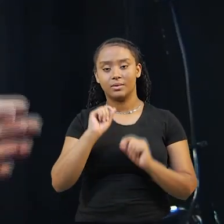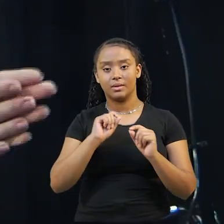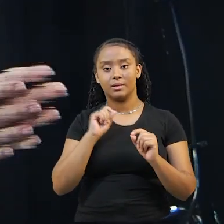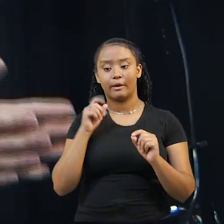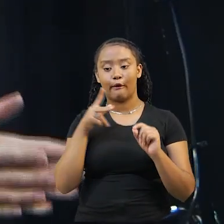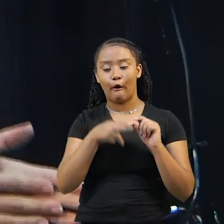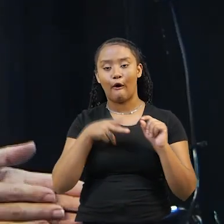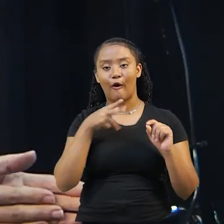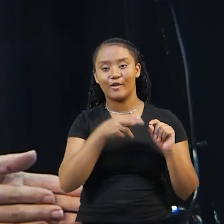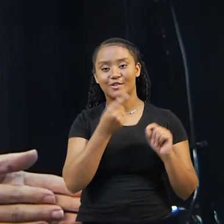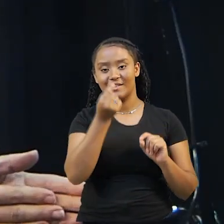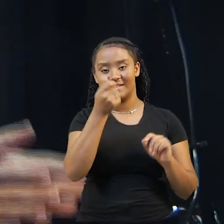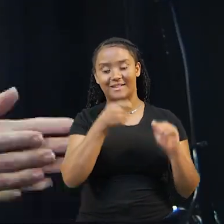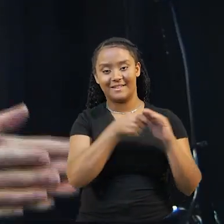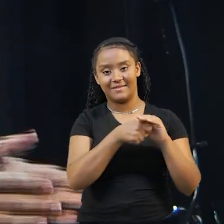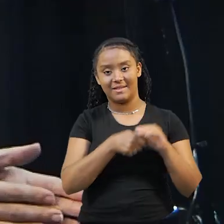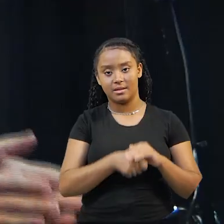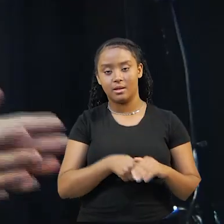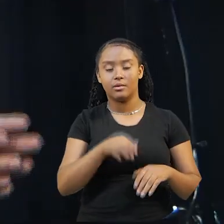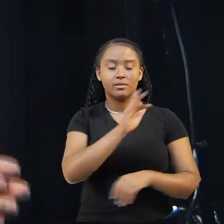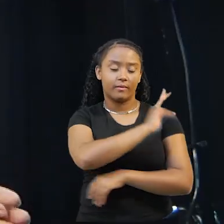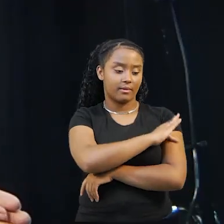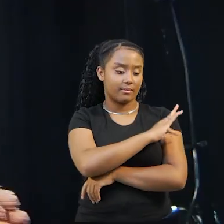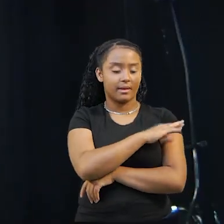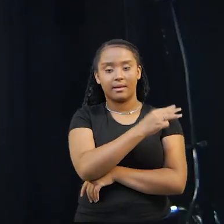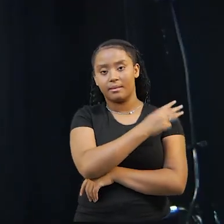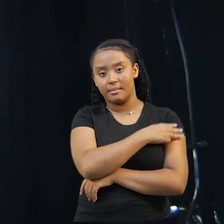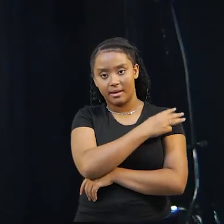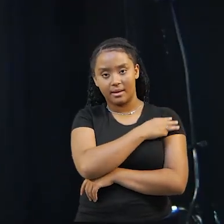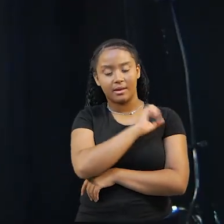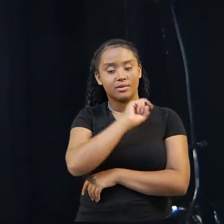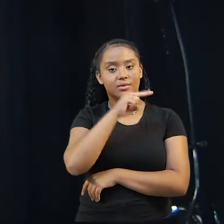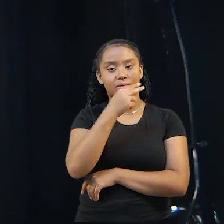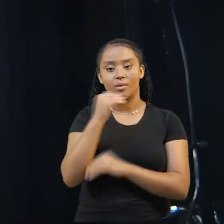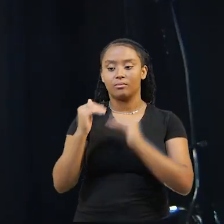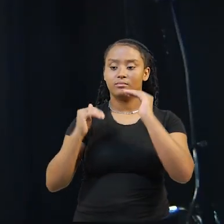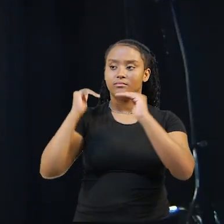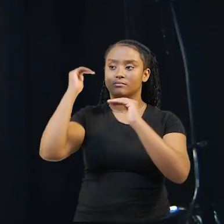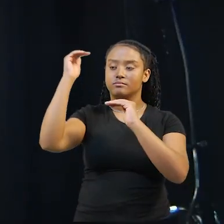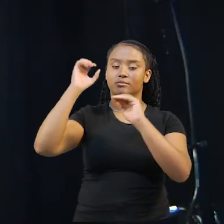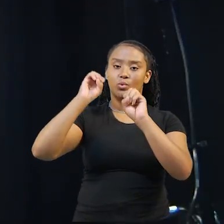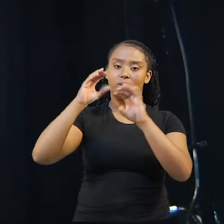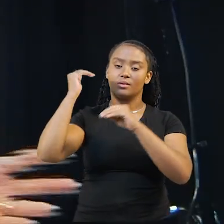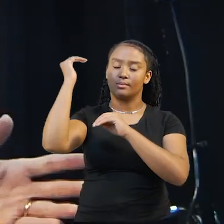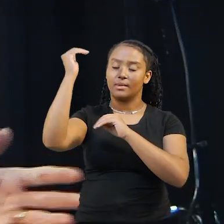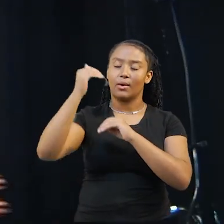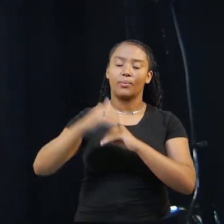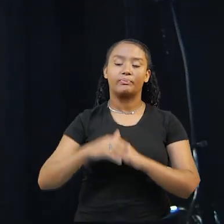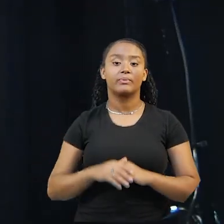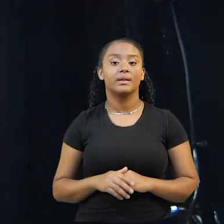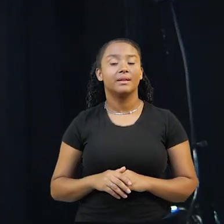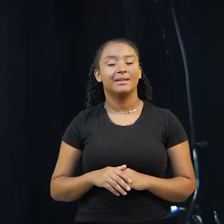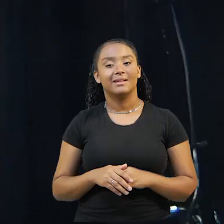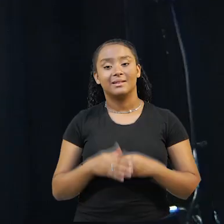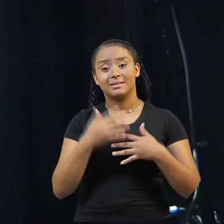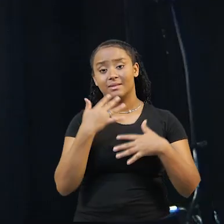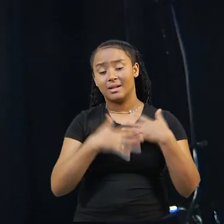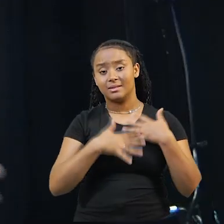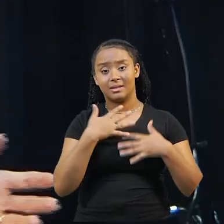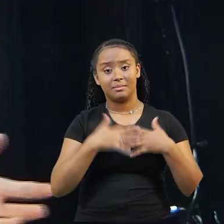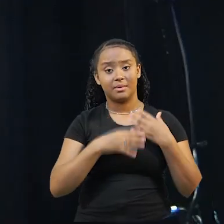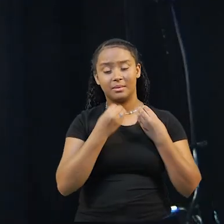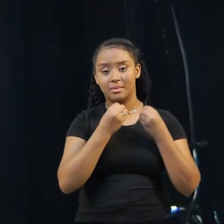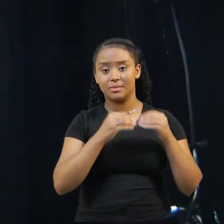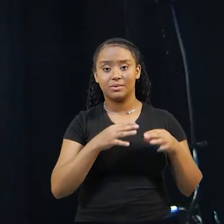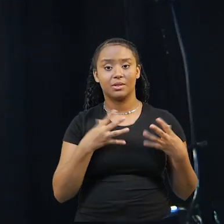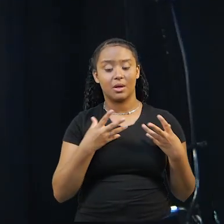subfinanciamento, seja no ensino fundamental, médio ou no ensino superior. E aí isso compromete muito